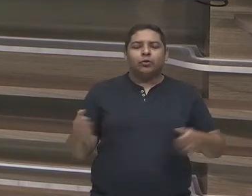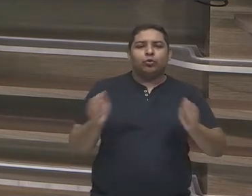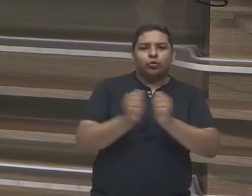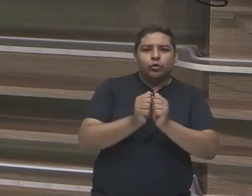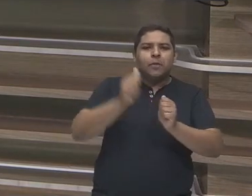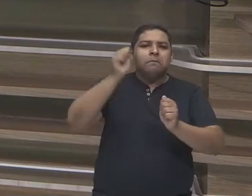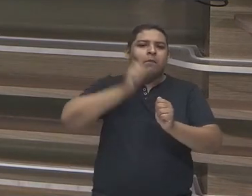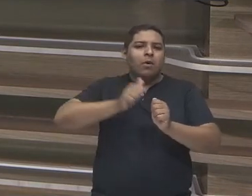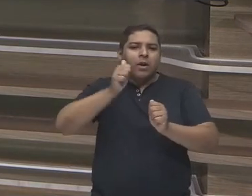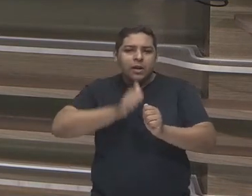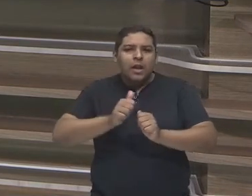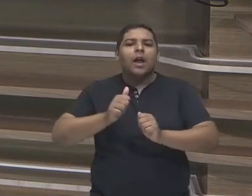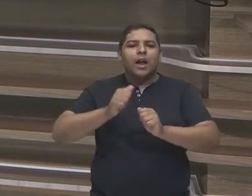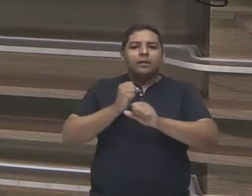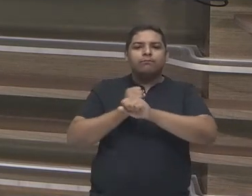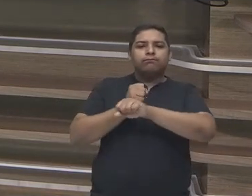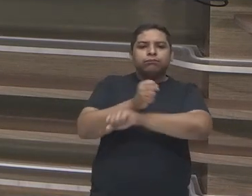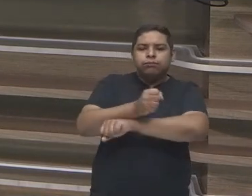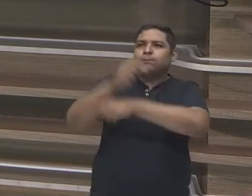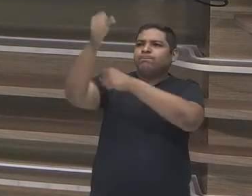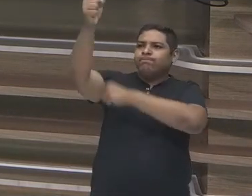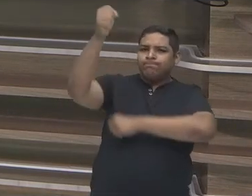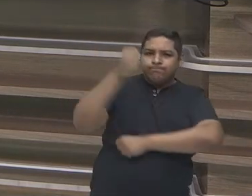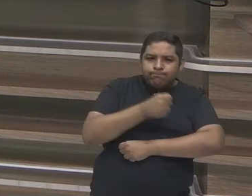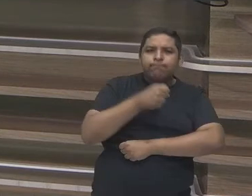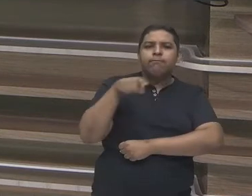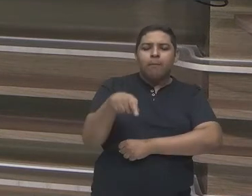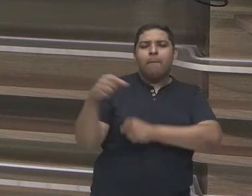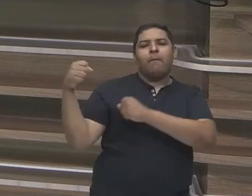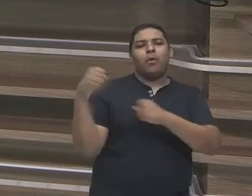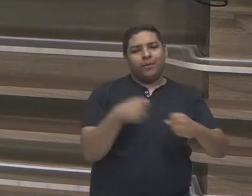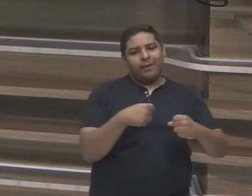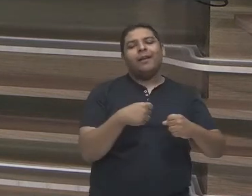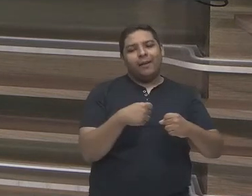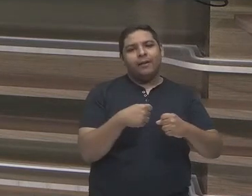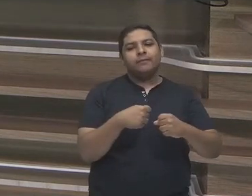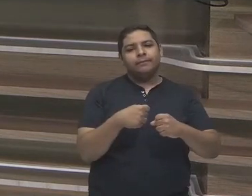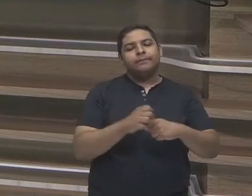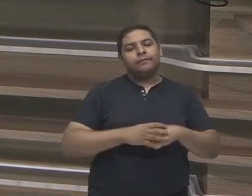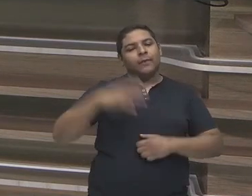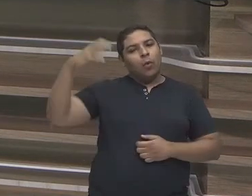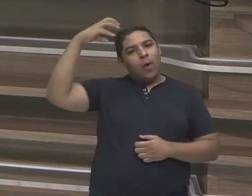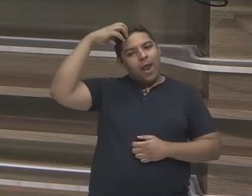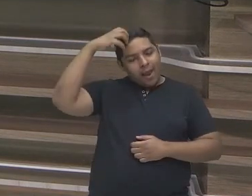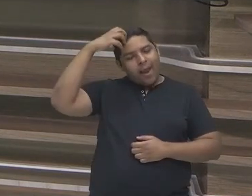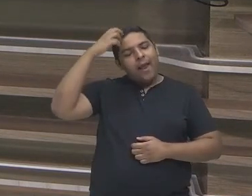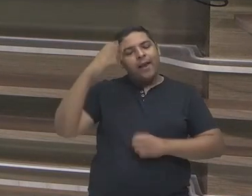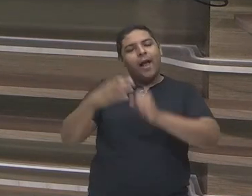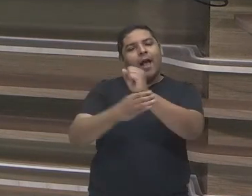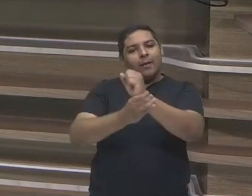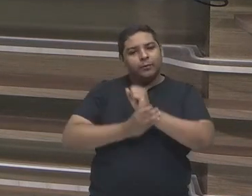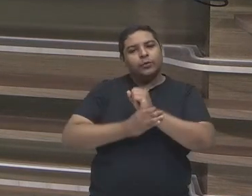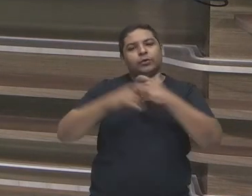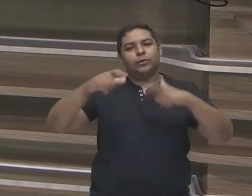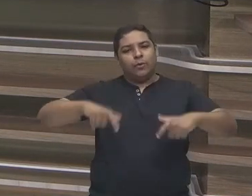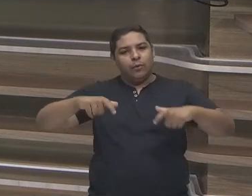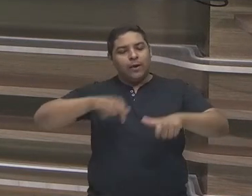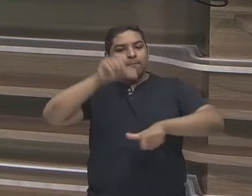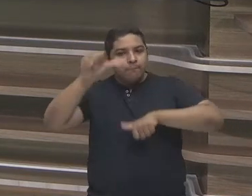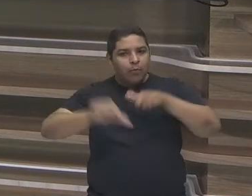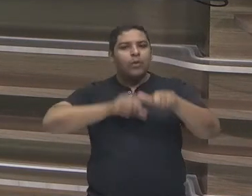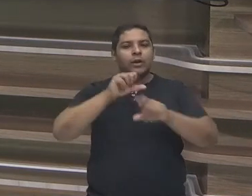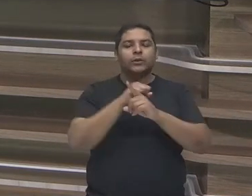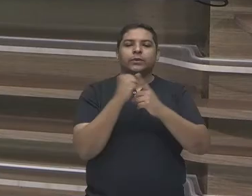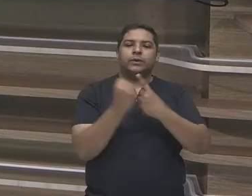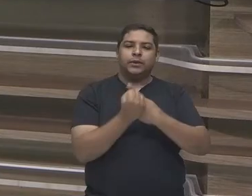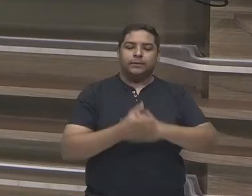e vão derrubar o poder, vão tirar ali um rei absolutista daquele lugar, certo? E mudar também as ordens sociais